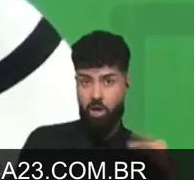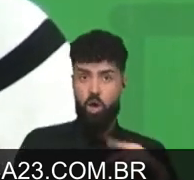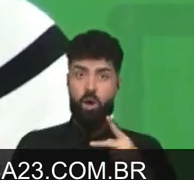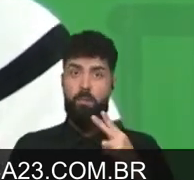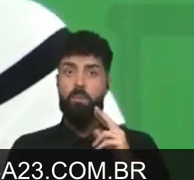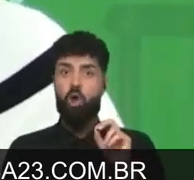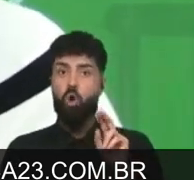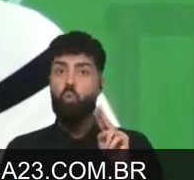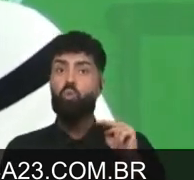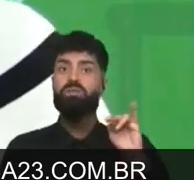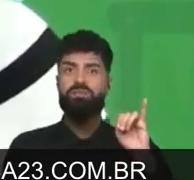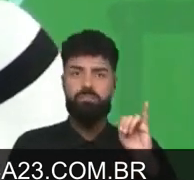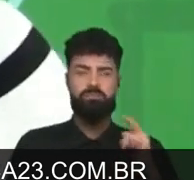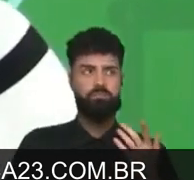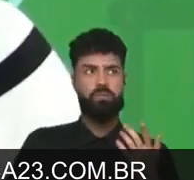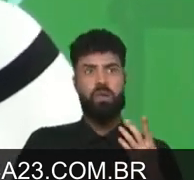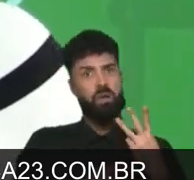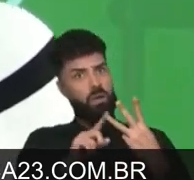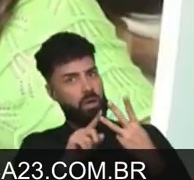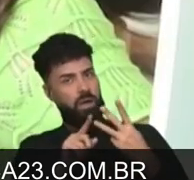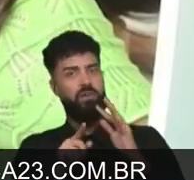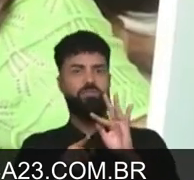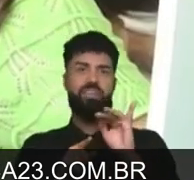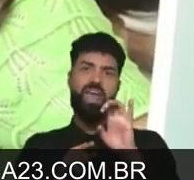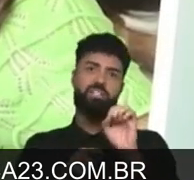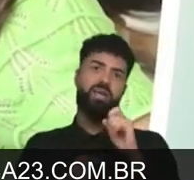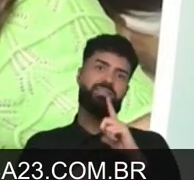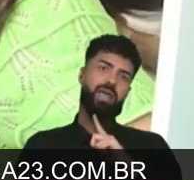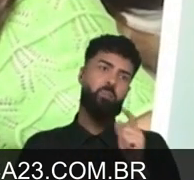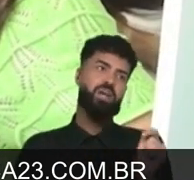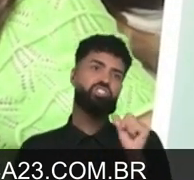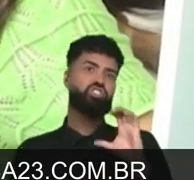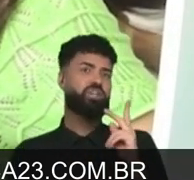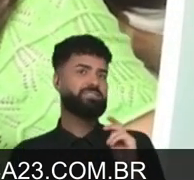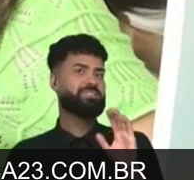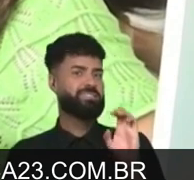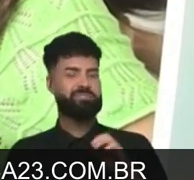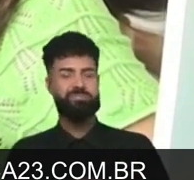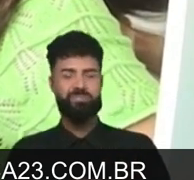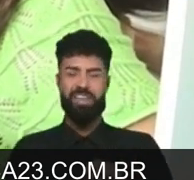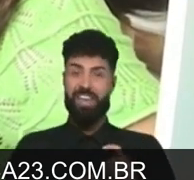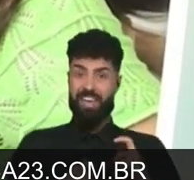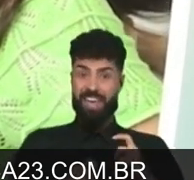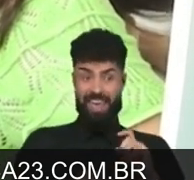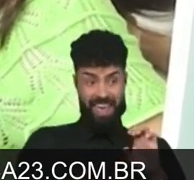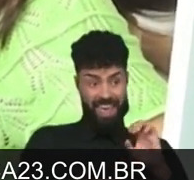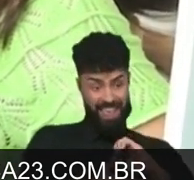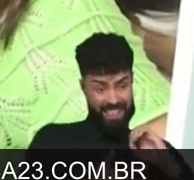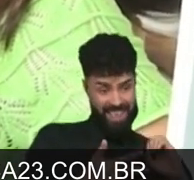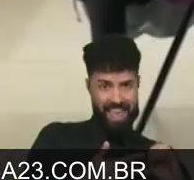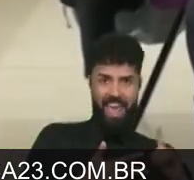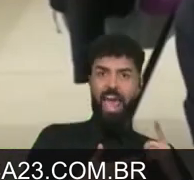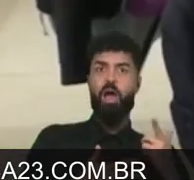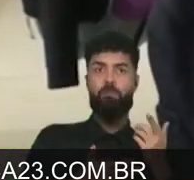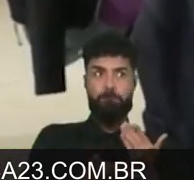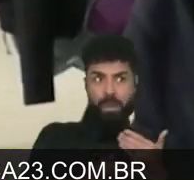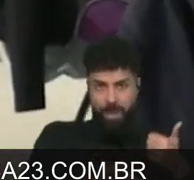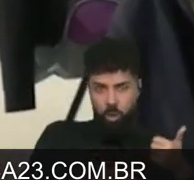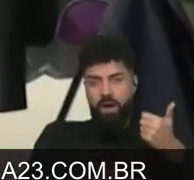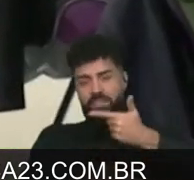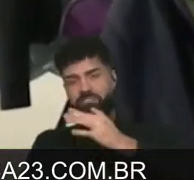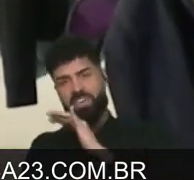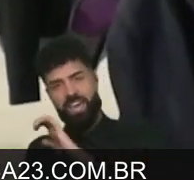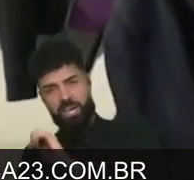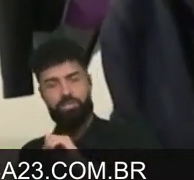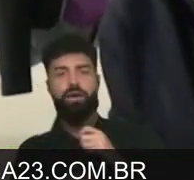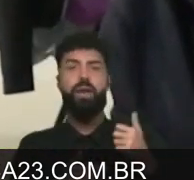a outra grande chance dele é pelo FIES. O Enem é a porta de entrada para o FIES, bem como o ProUni e outros programas